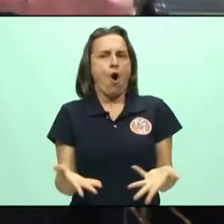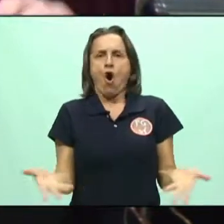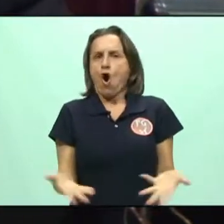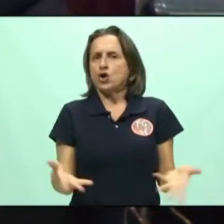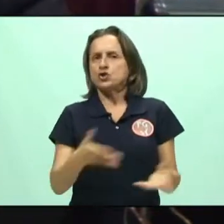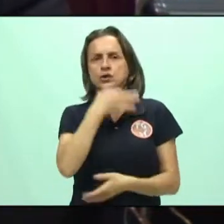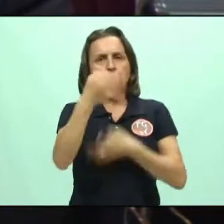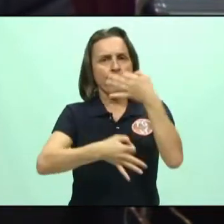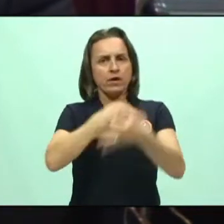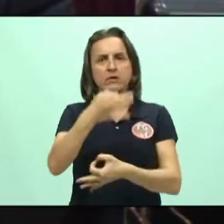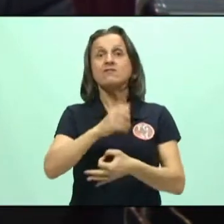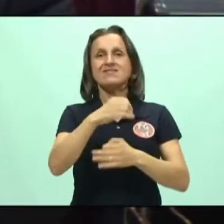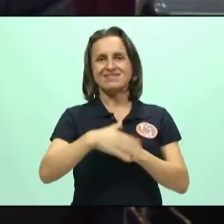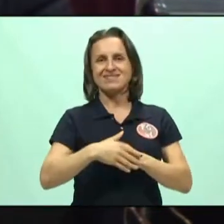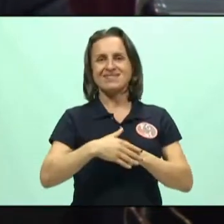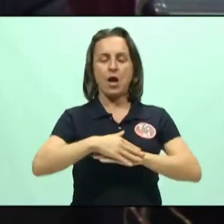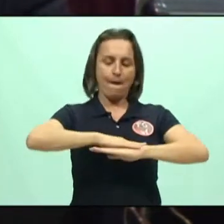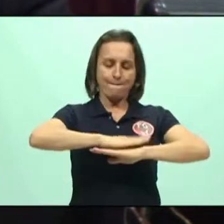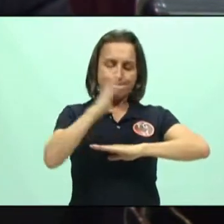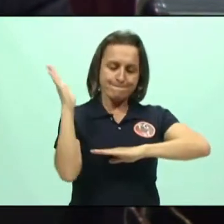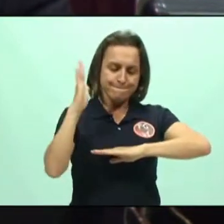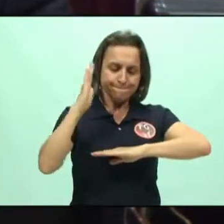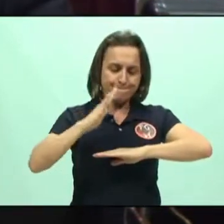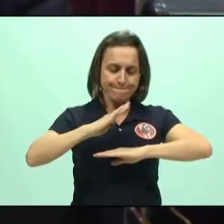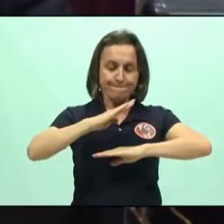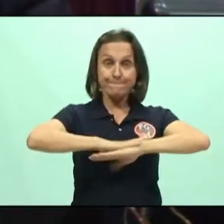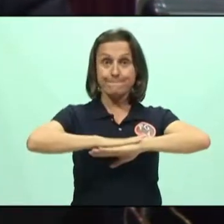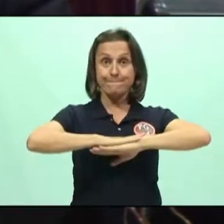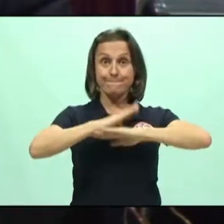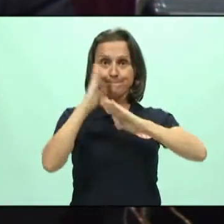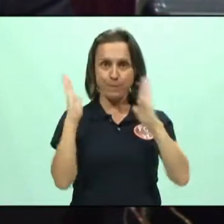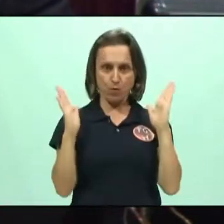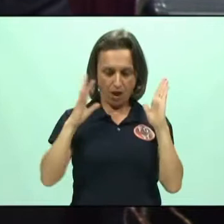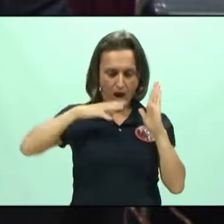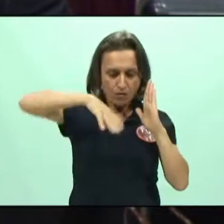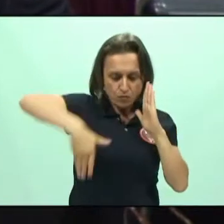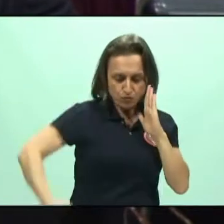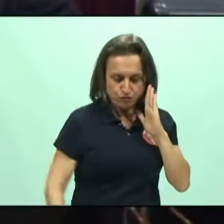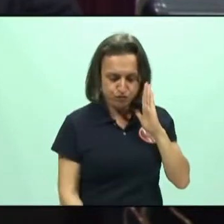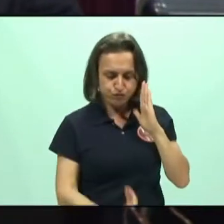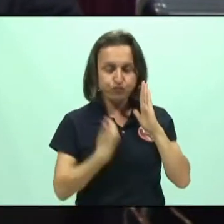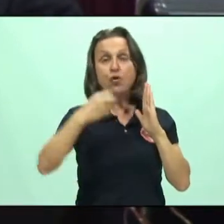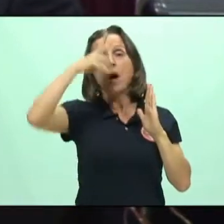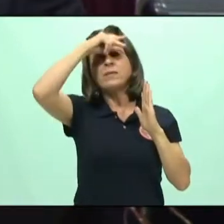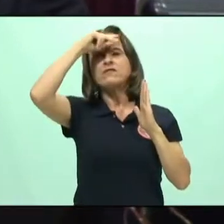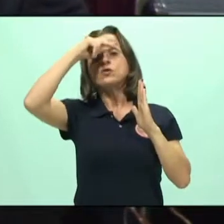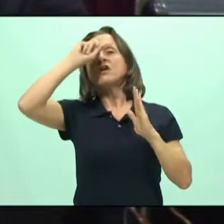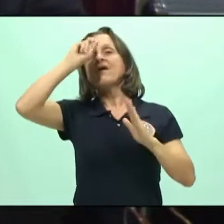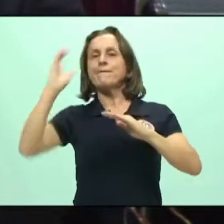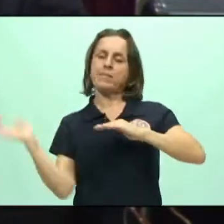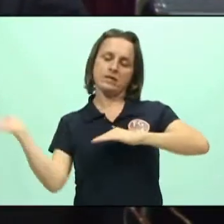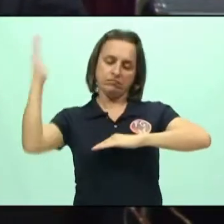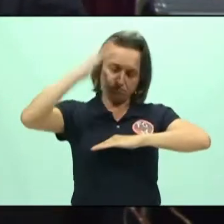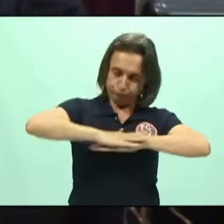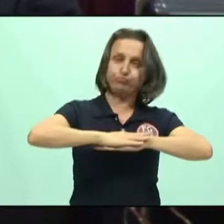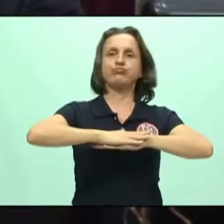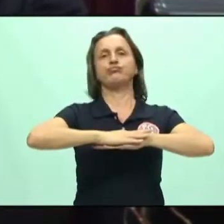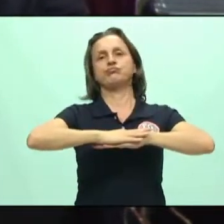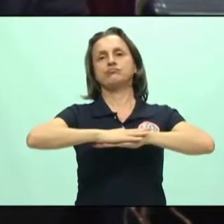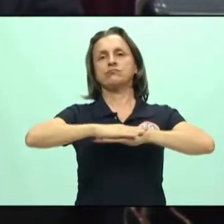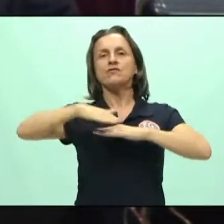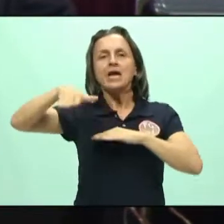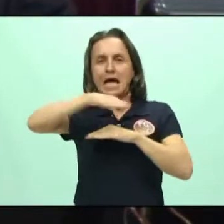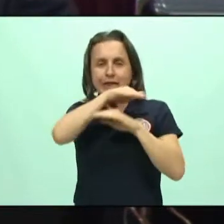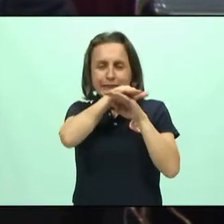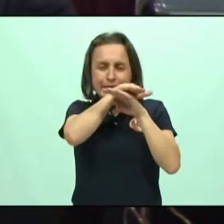um buraco na Via Prefeitura vai lá tampa o buraco ele nunca fica no nível do asfalto né pode ver ou ele fica para baixo ou